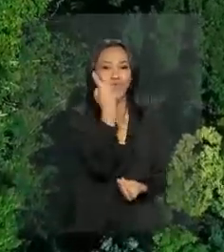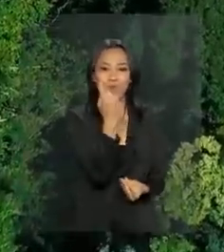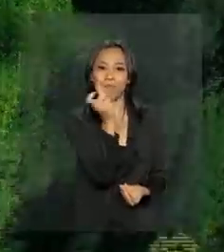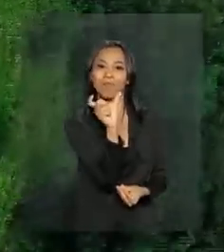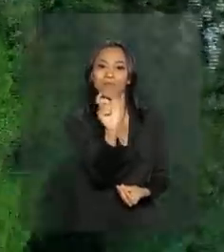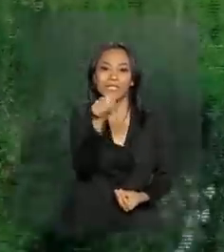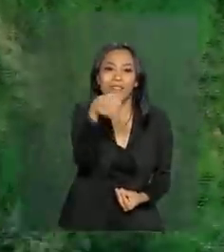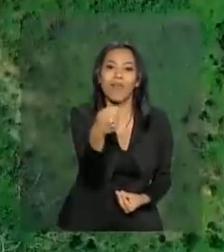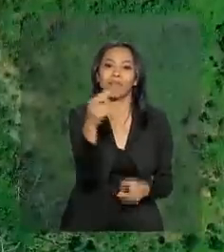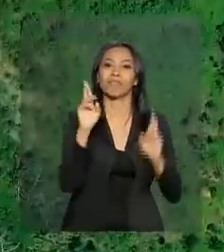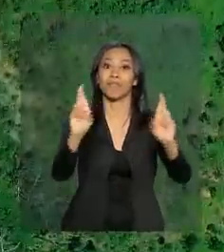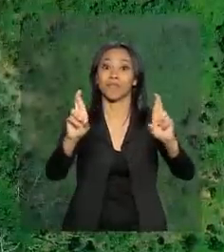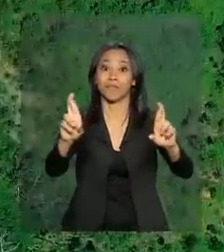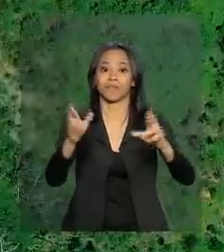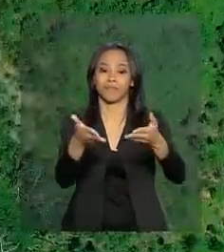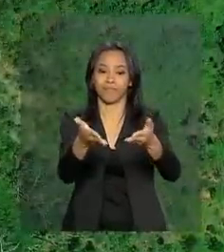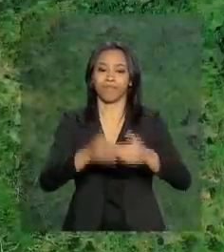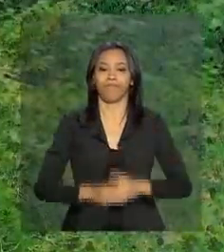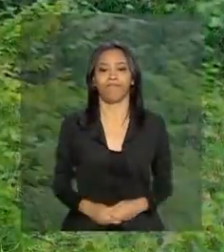esperança.